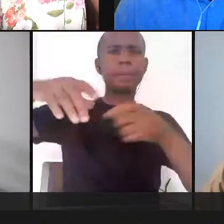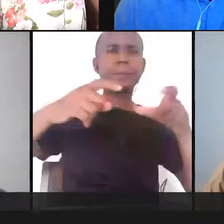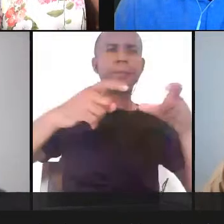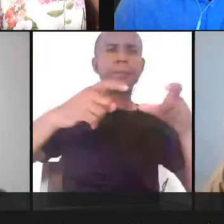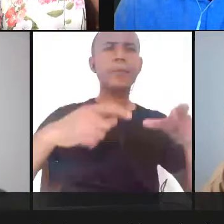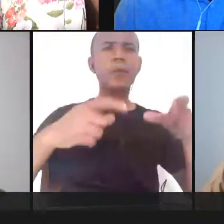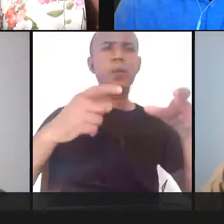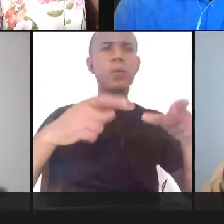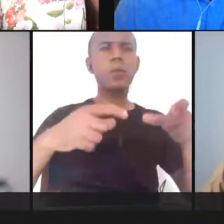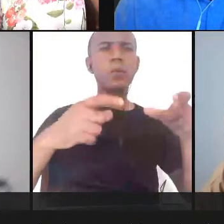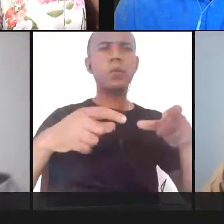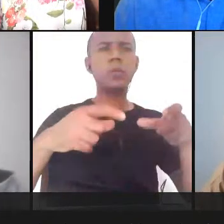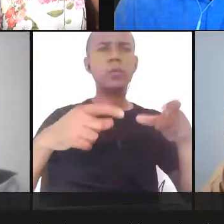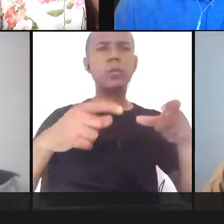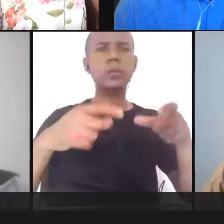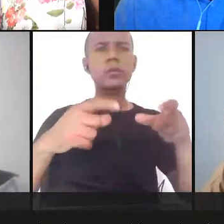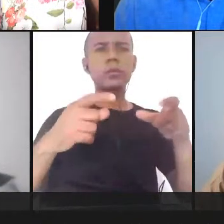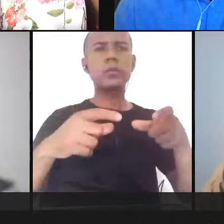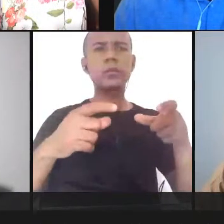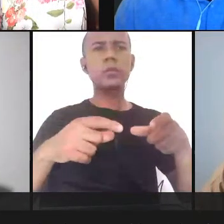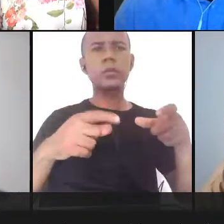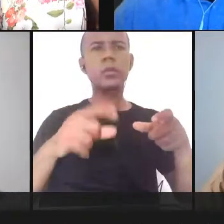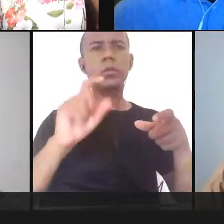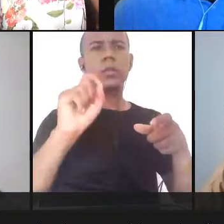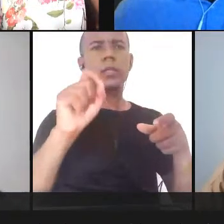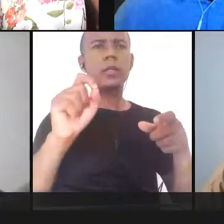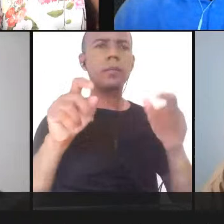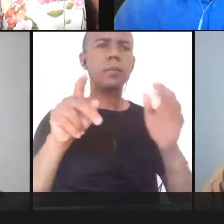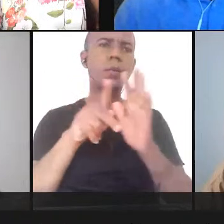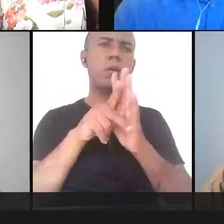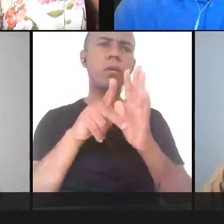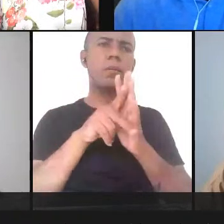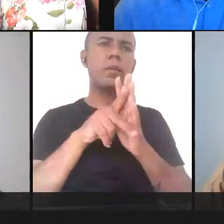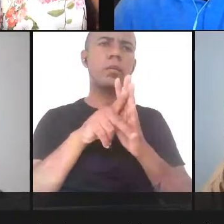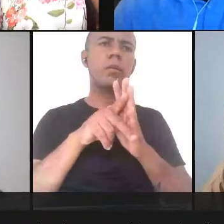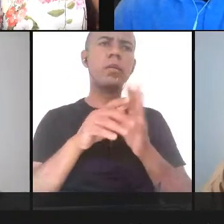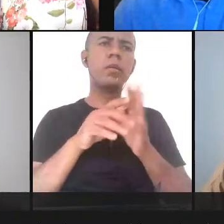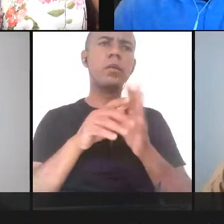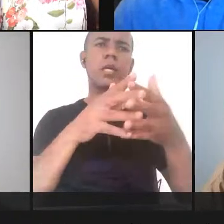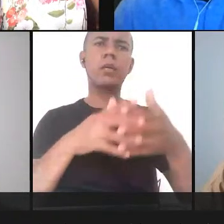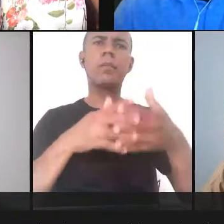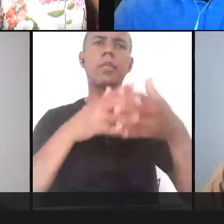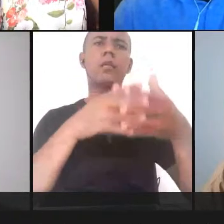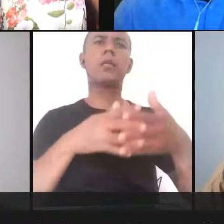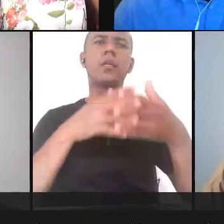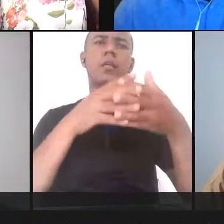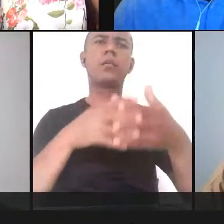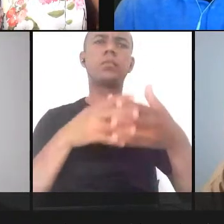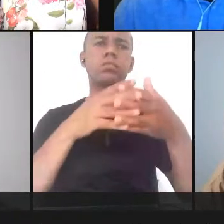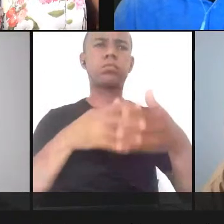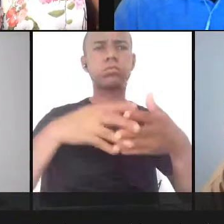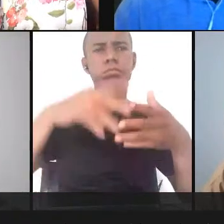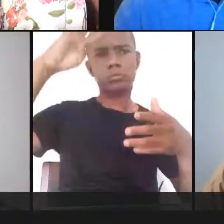passavam uns tais caminhões berliês com os soldados portugueses a